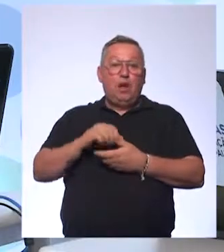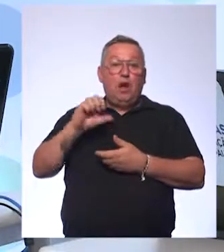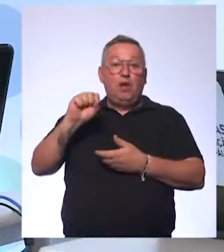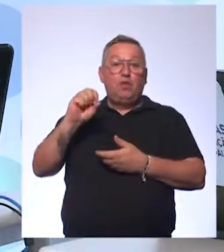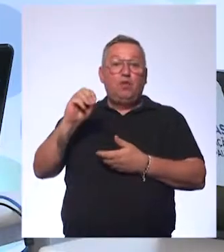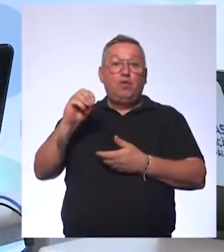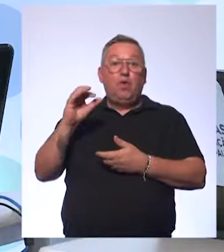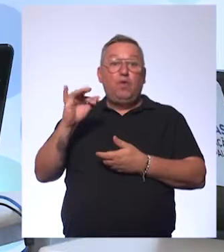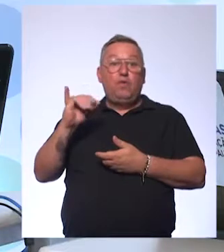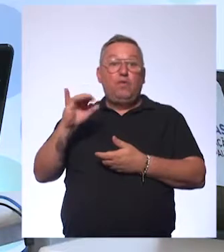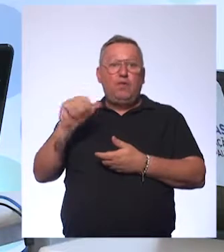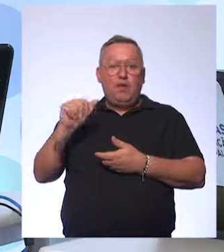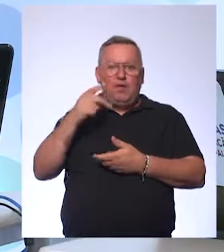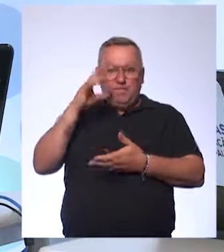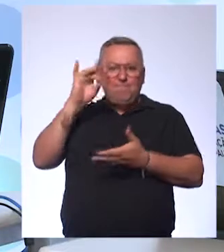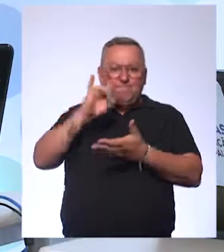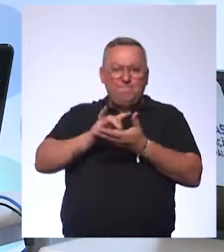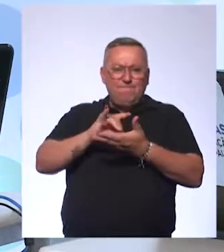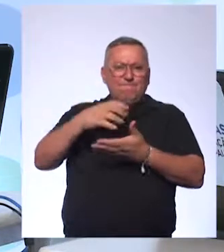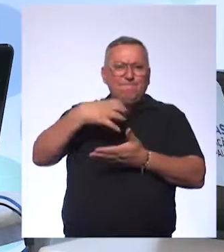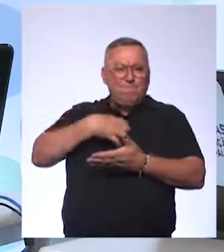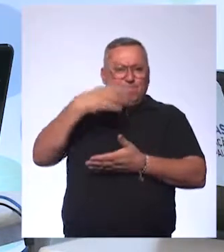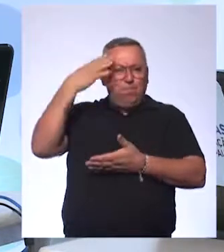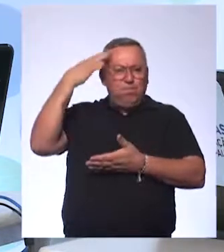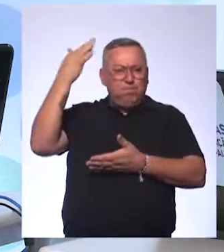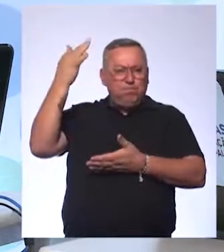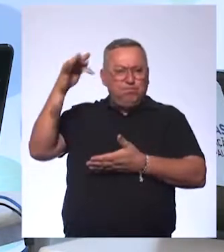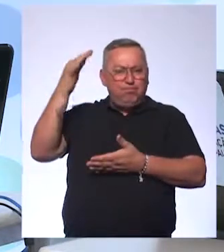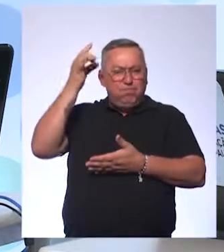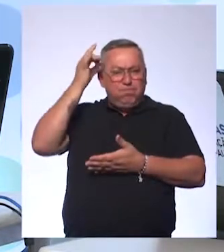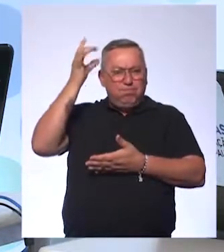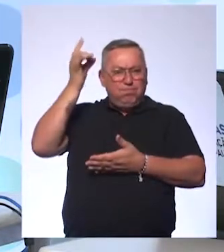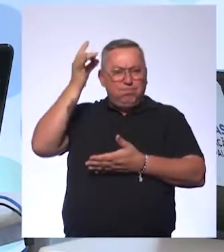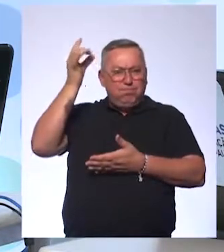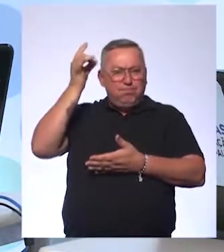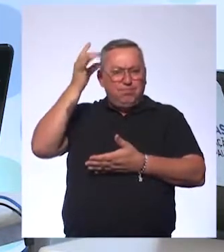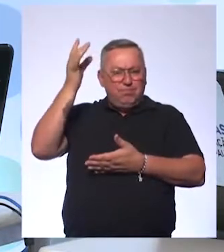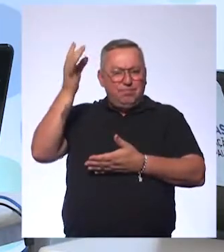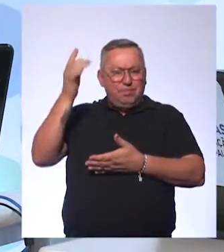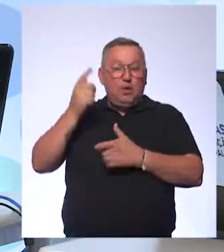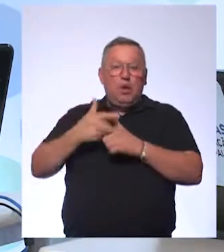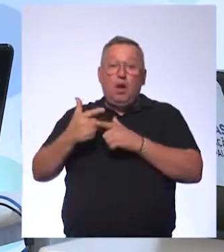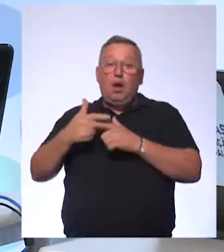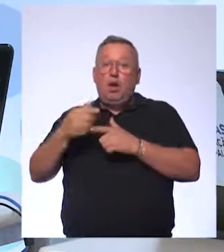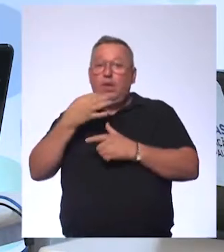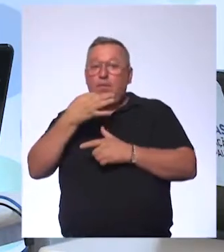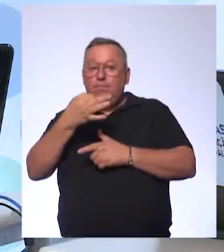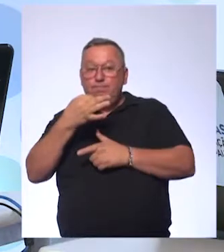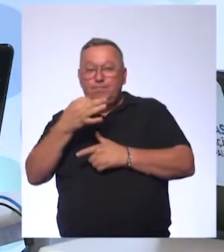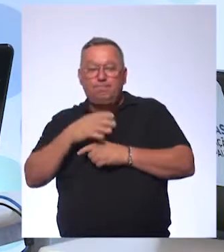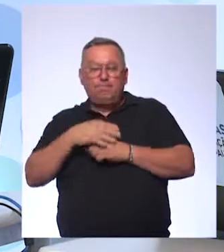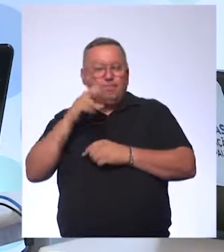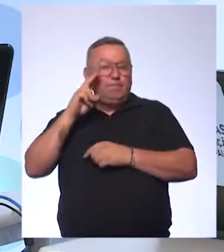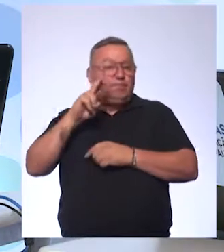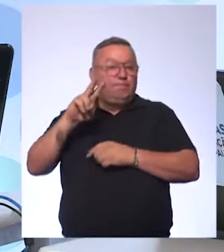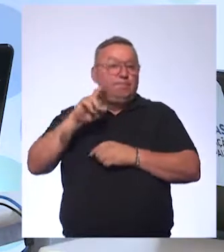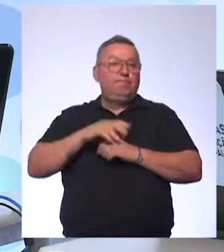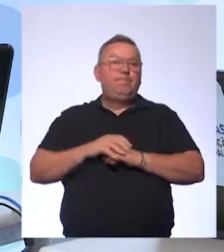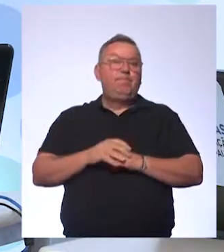Sofia. Fato, sinto dor de cabeça. Opinião, pode ser problema de visão. A